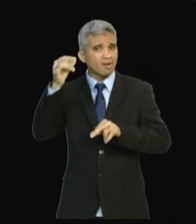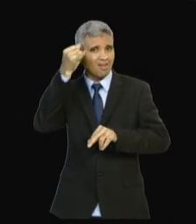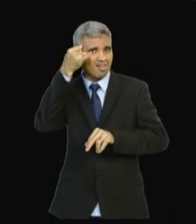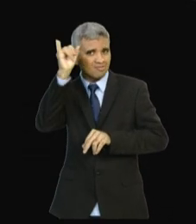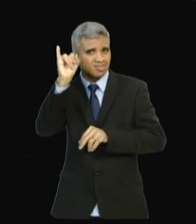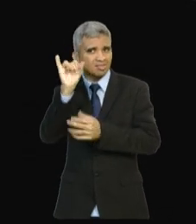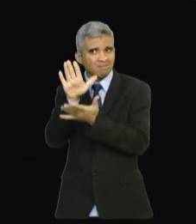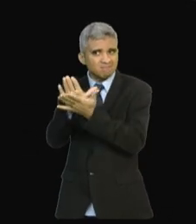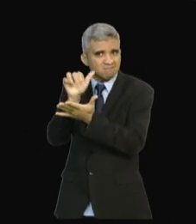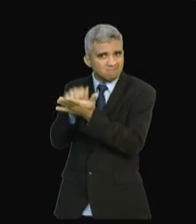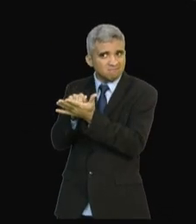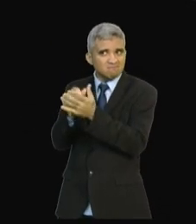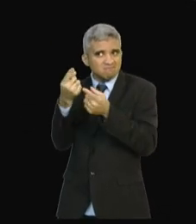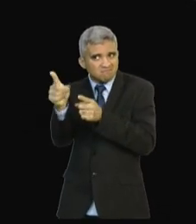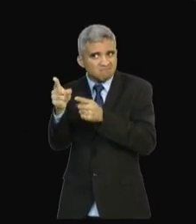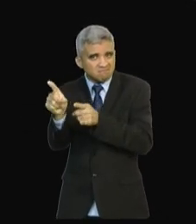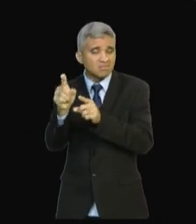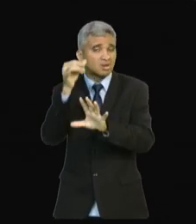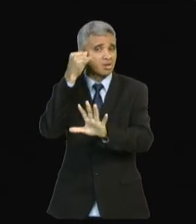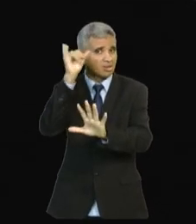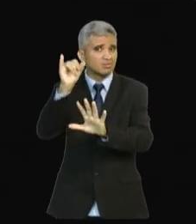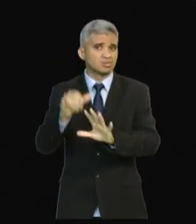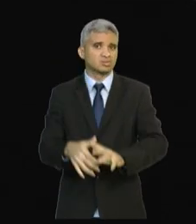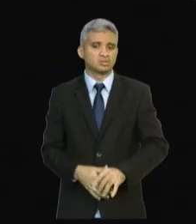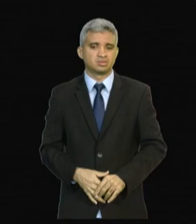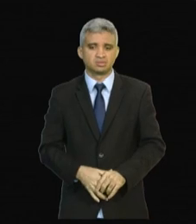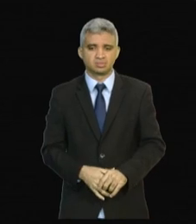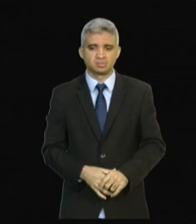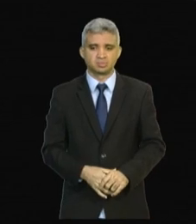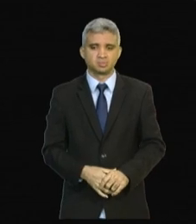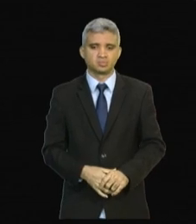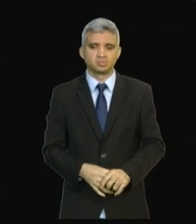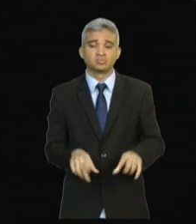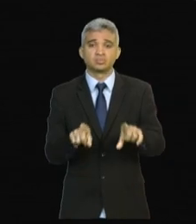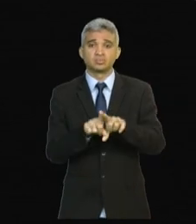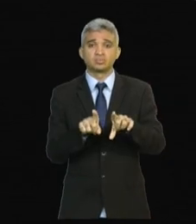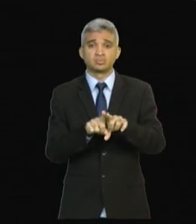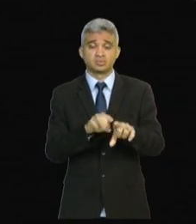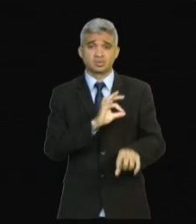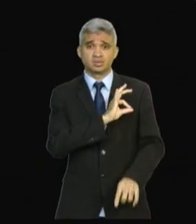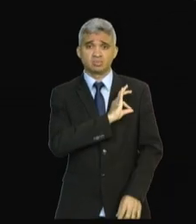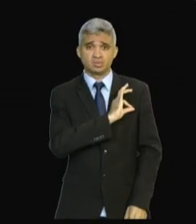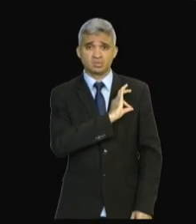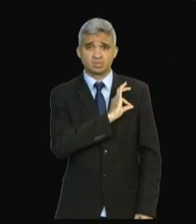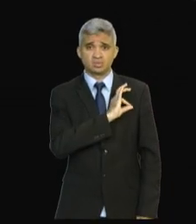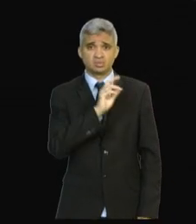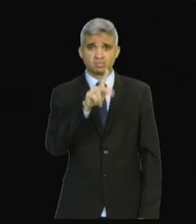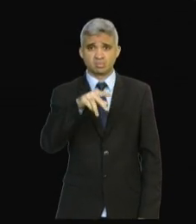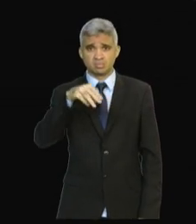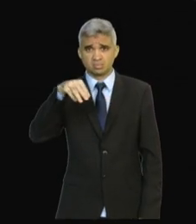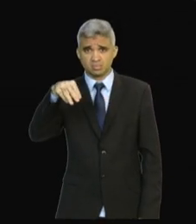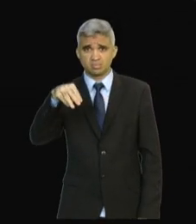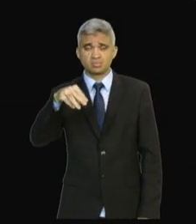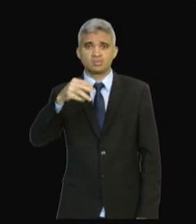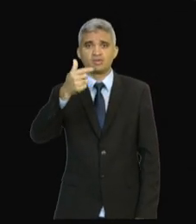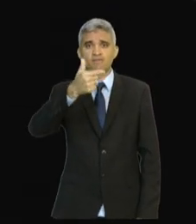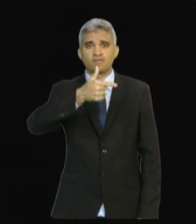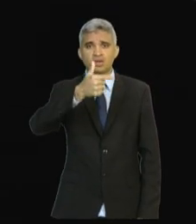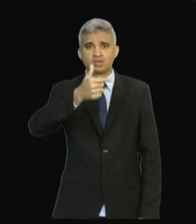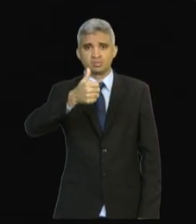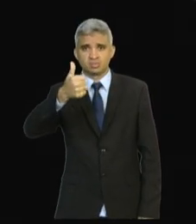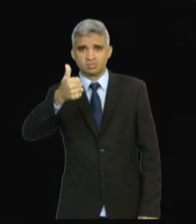e mais grave ainda, os policiais militares do 21º Batalhão, que estão ali na